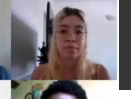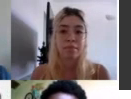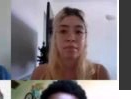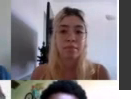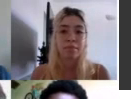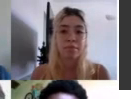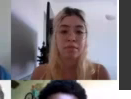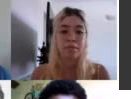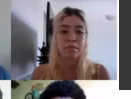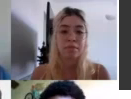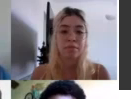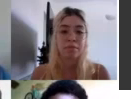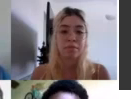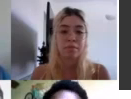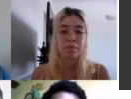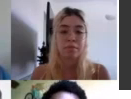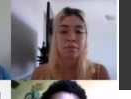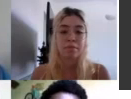Diane está mudo aqui para a gente.